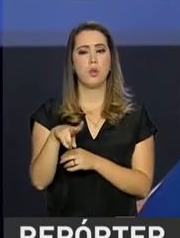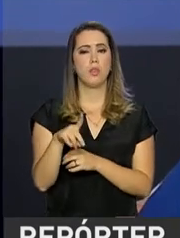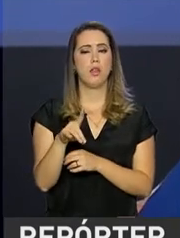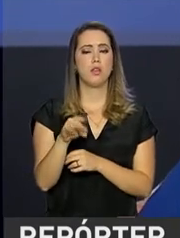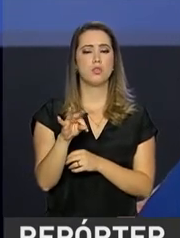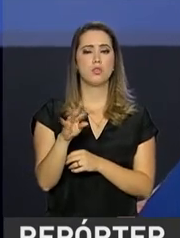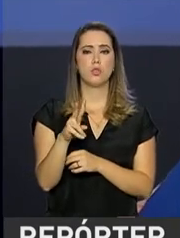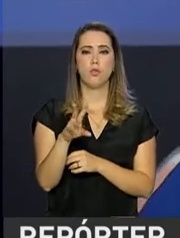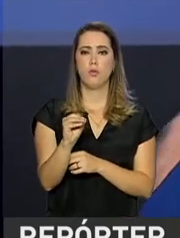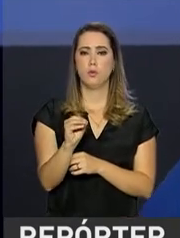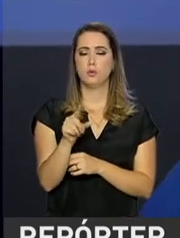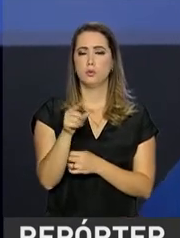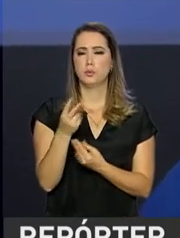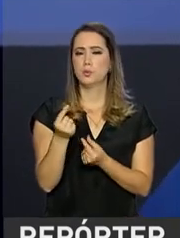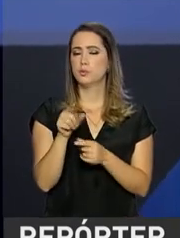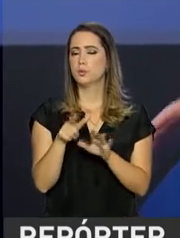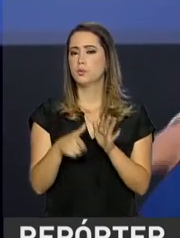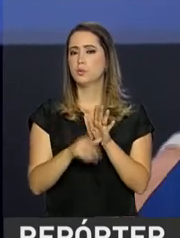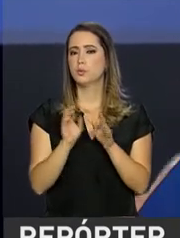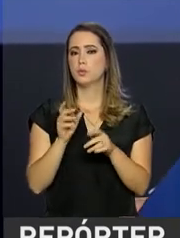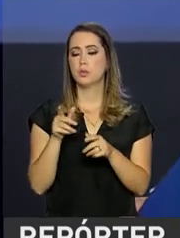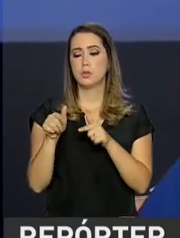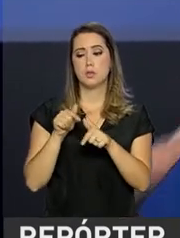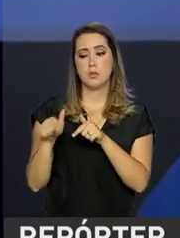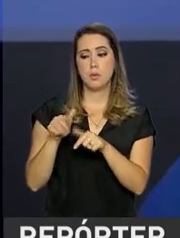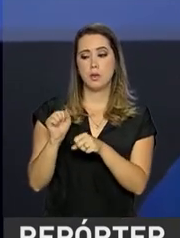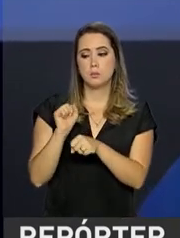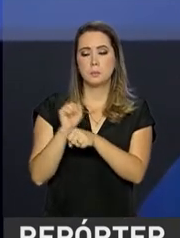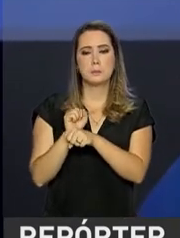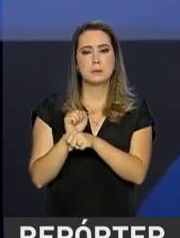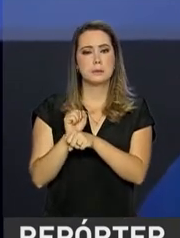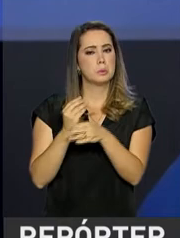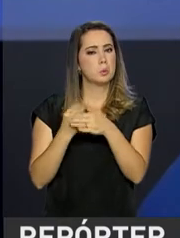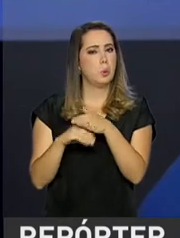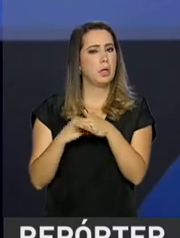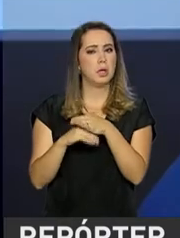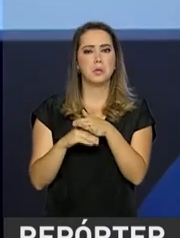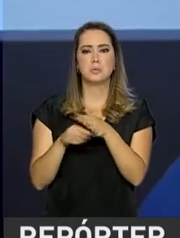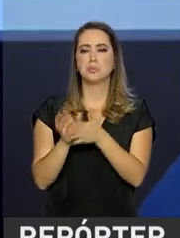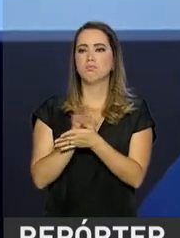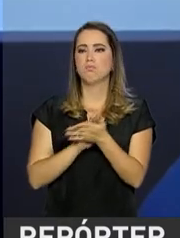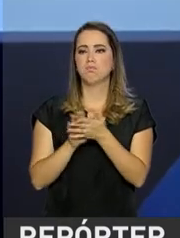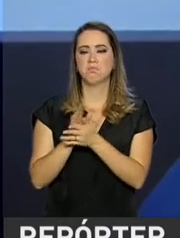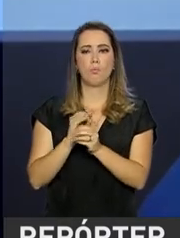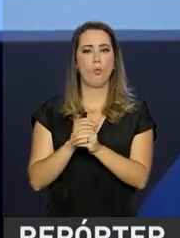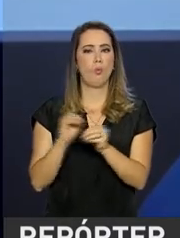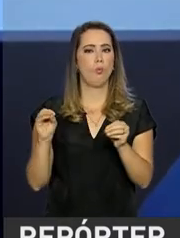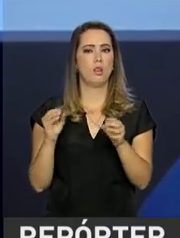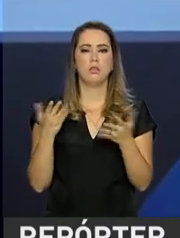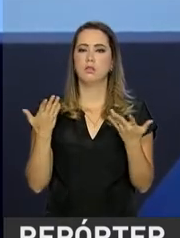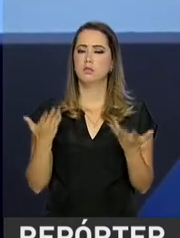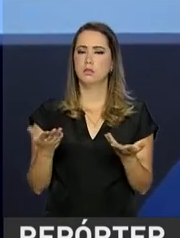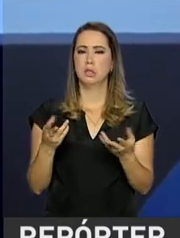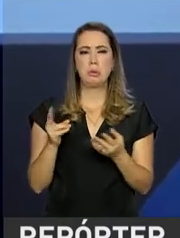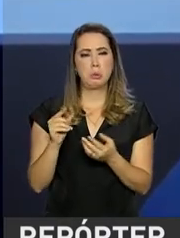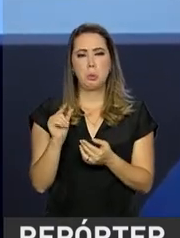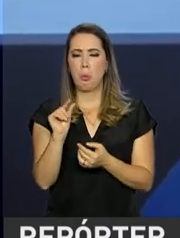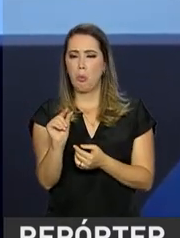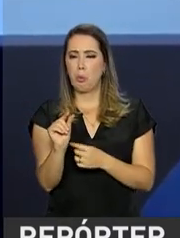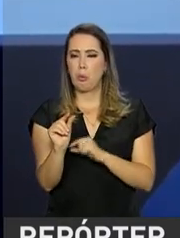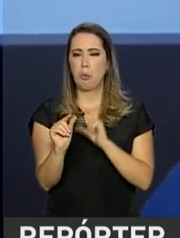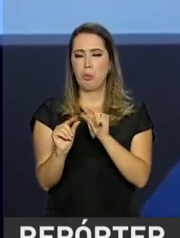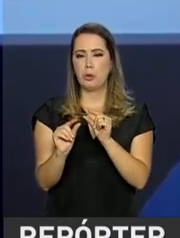que era um dinheiro do trabalhador mas que estava paralisado sem produzir absolutamente nada até ganhando